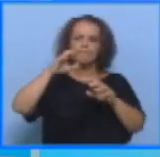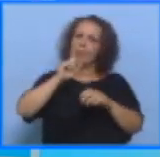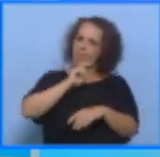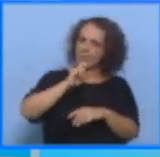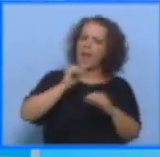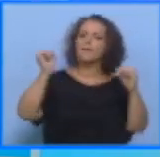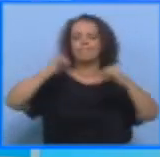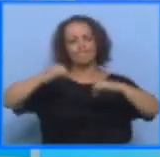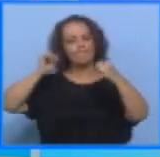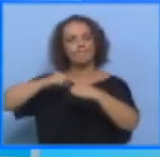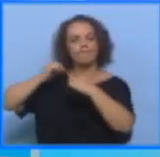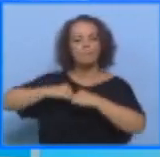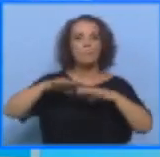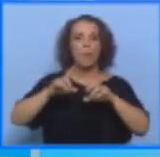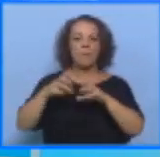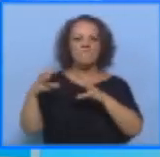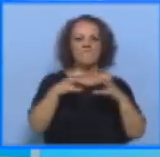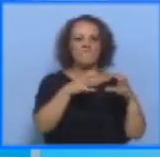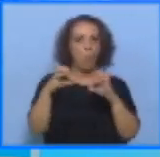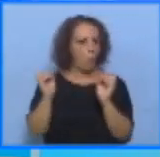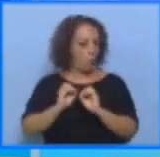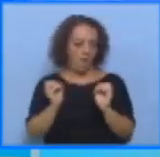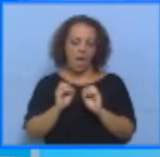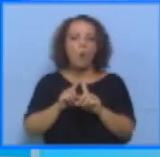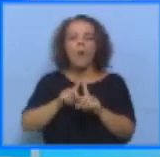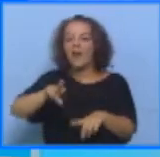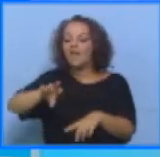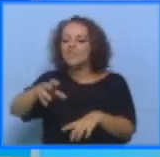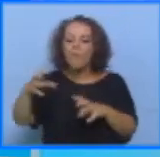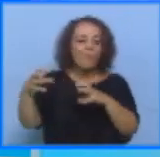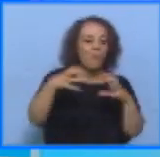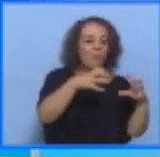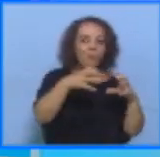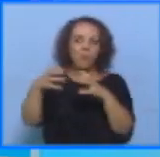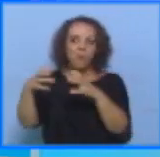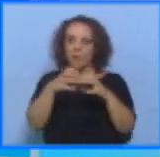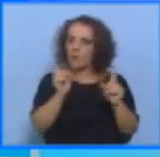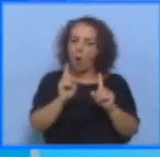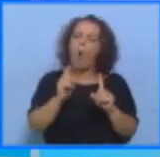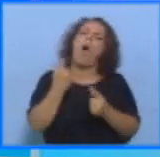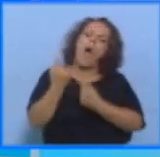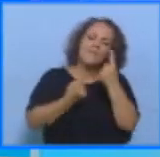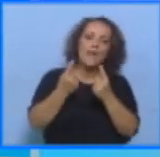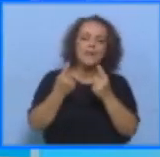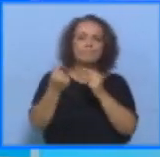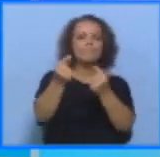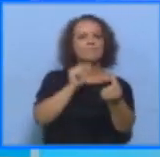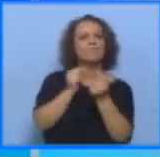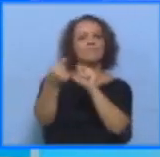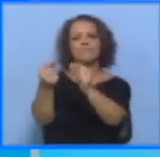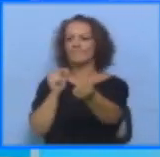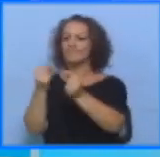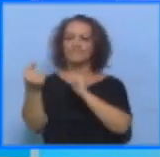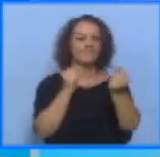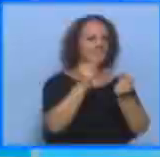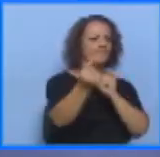dizer, não há propriamente tensões regionais. O que há é, por vezes, alguma tensão, alguma discussão